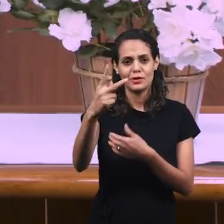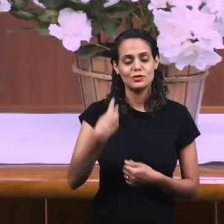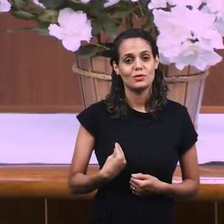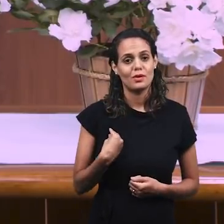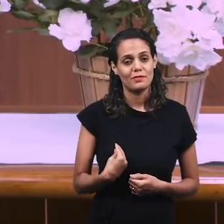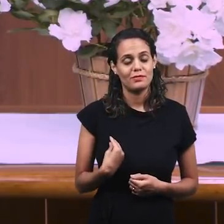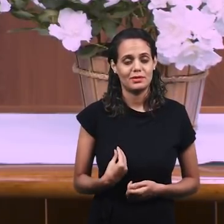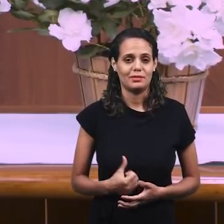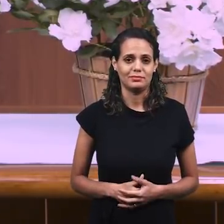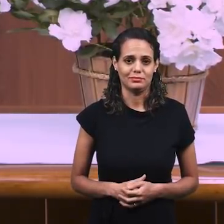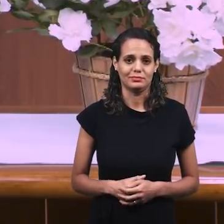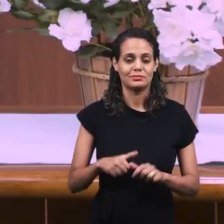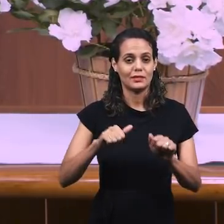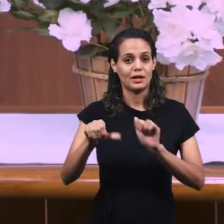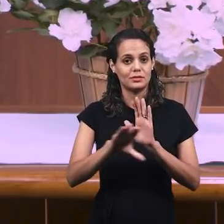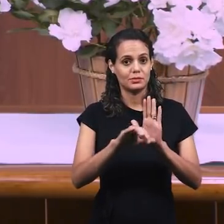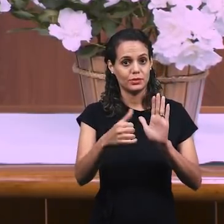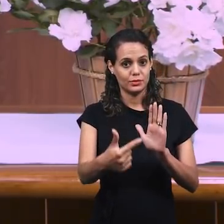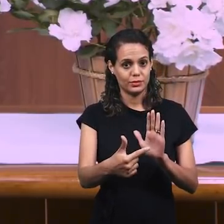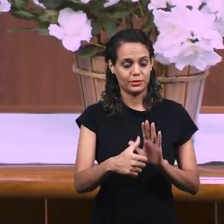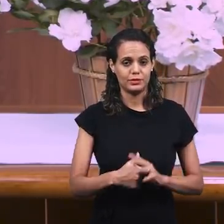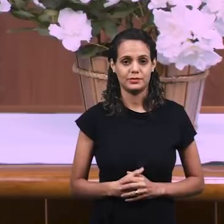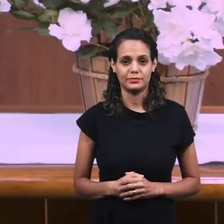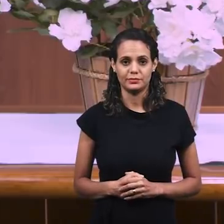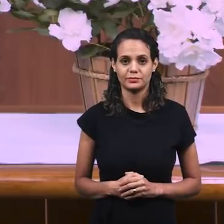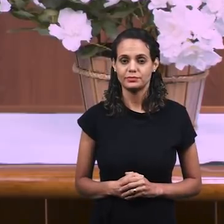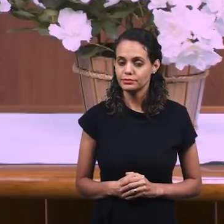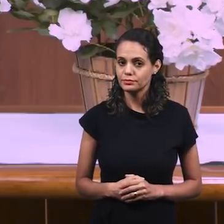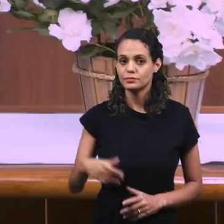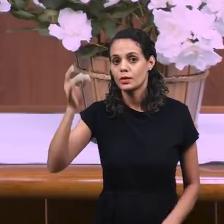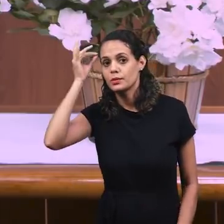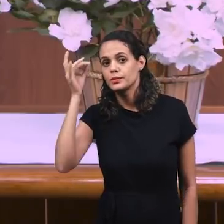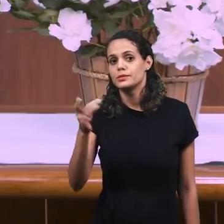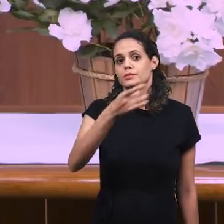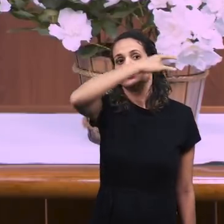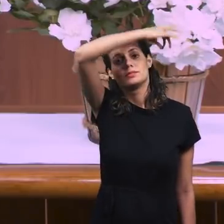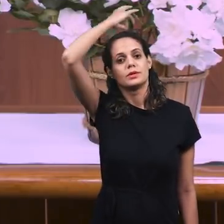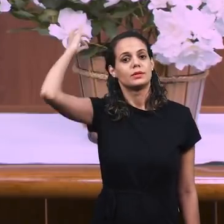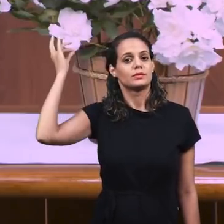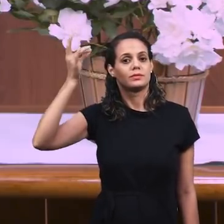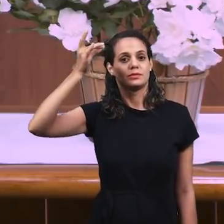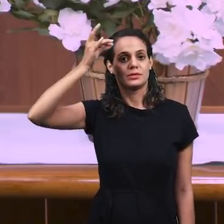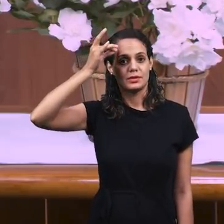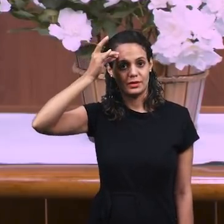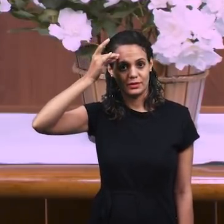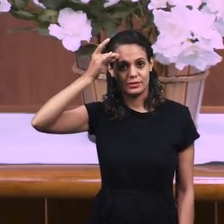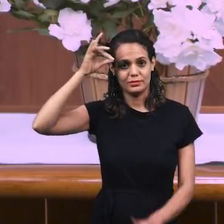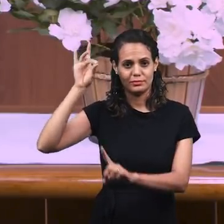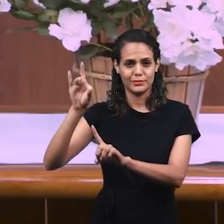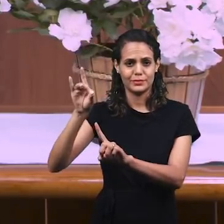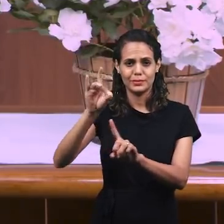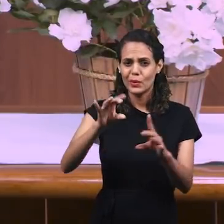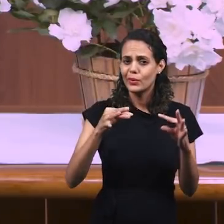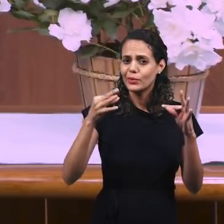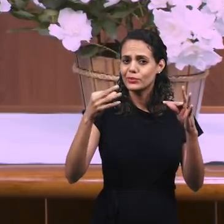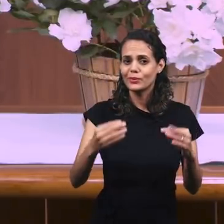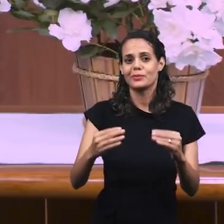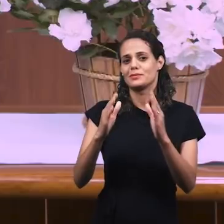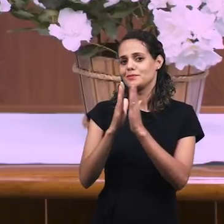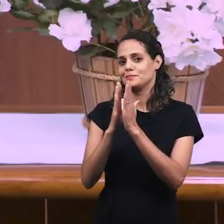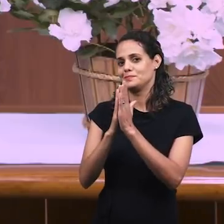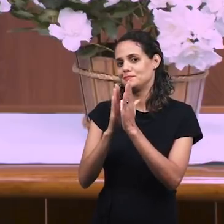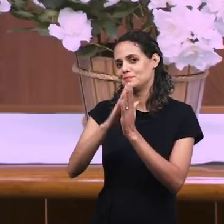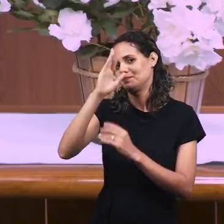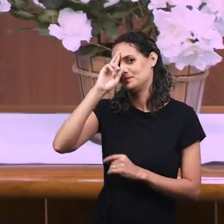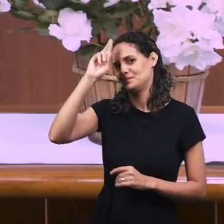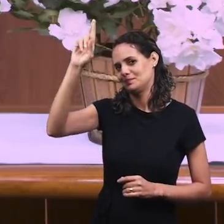Atos capítulo 2. Então ali, quando o Espírito Santo desce, veio sobre todos que buscarem. Eu queria